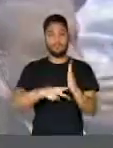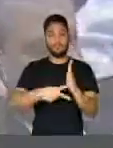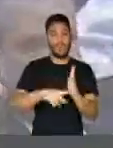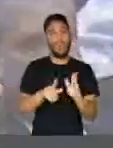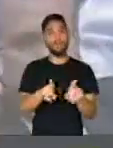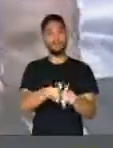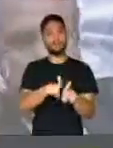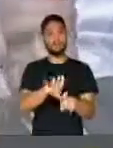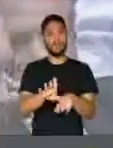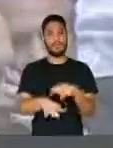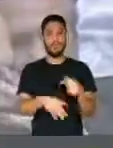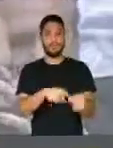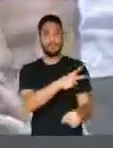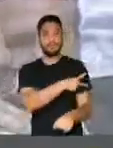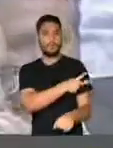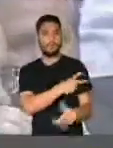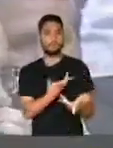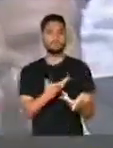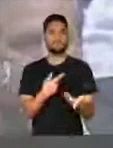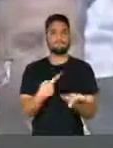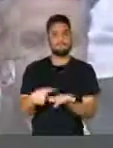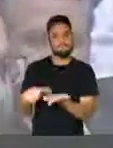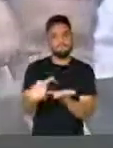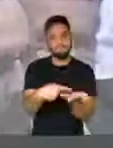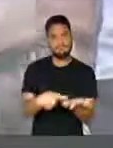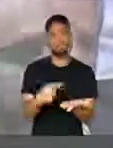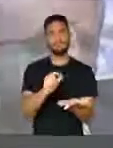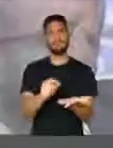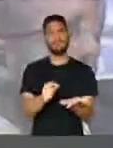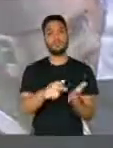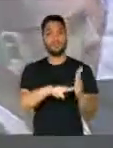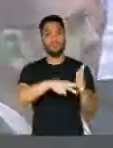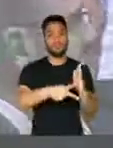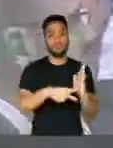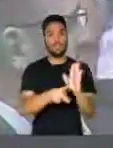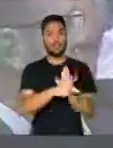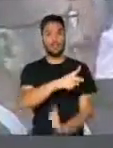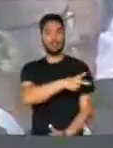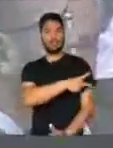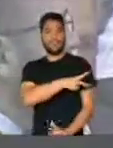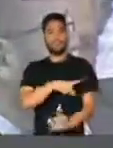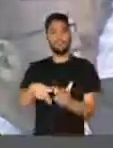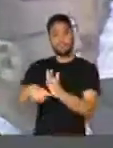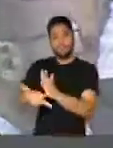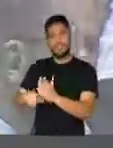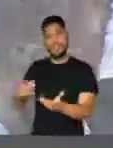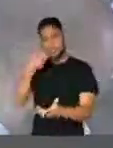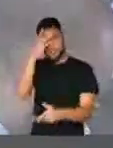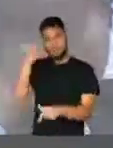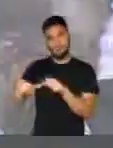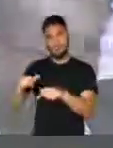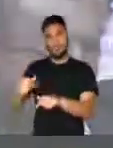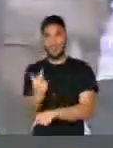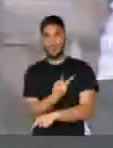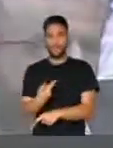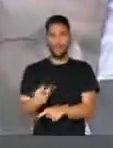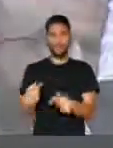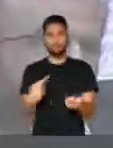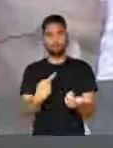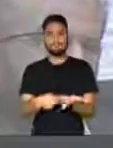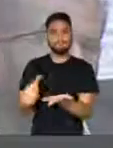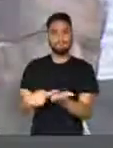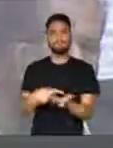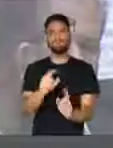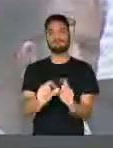têm enfrentado uma contra-agenda do sindicato patronal, tentando impor o resultado da